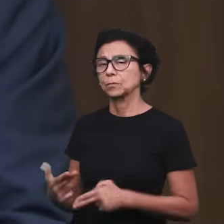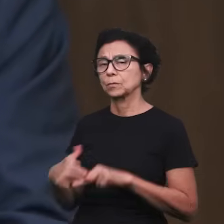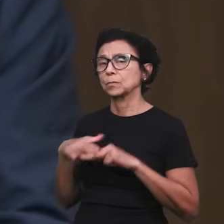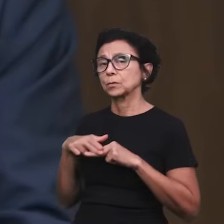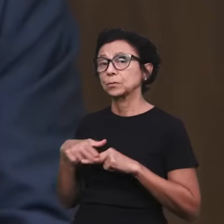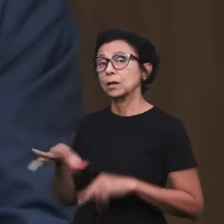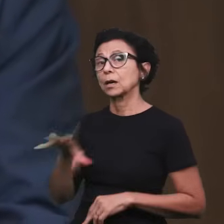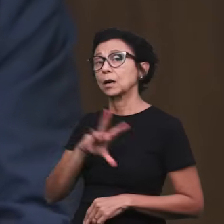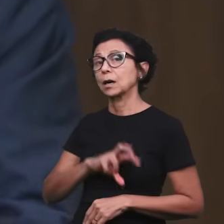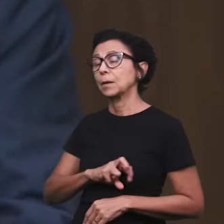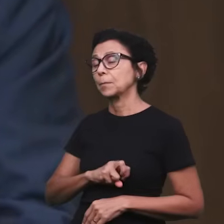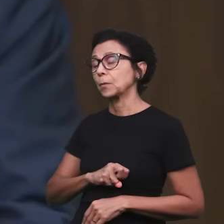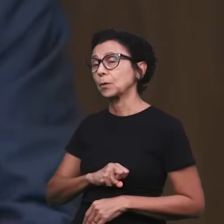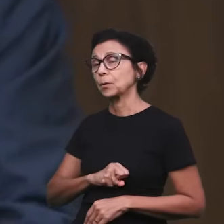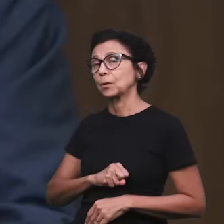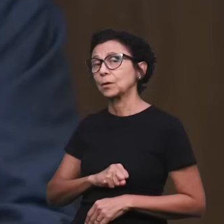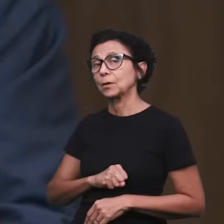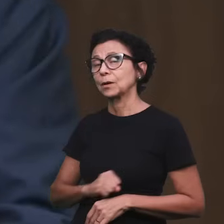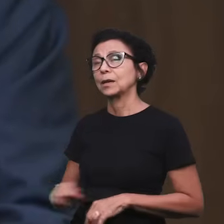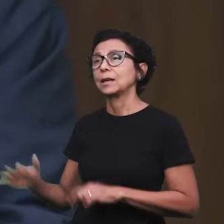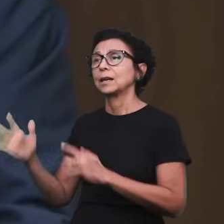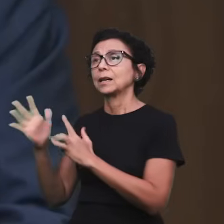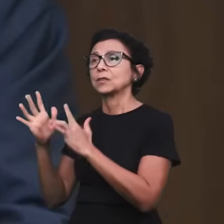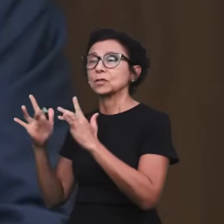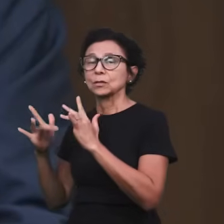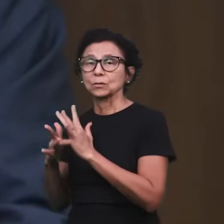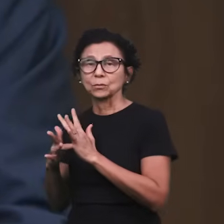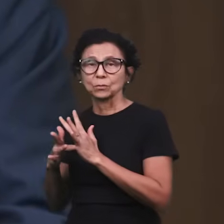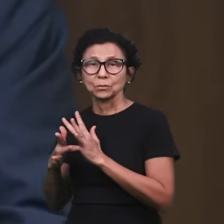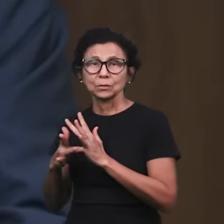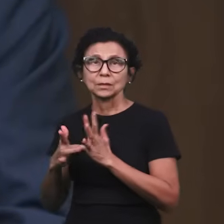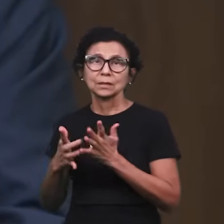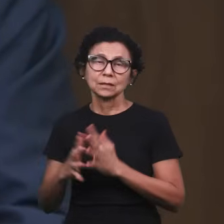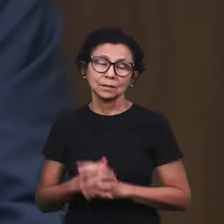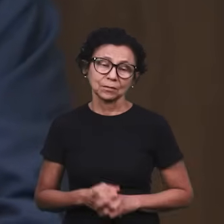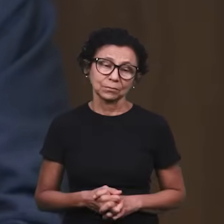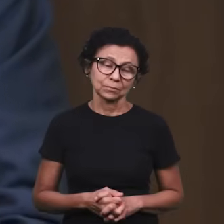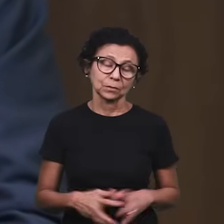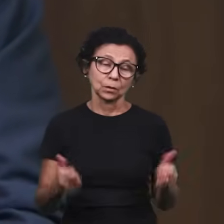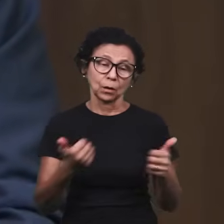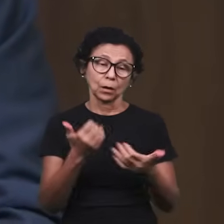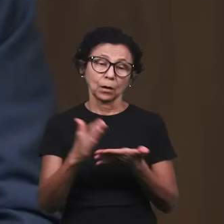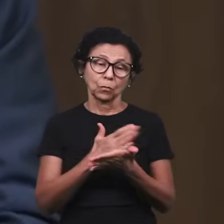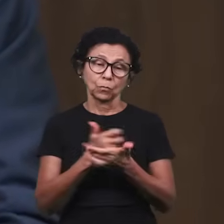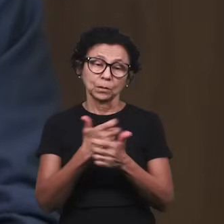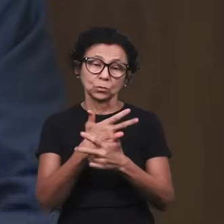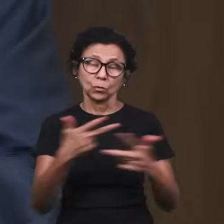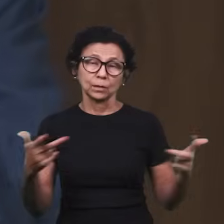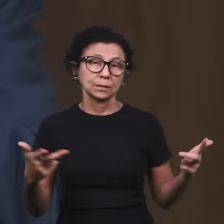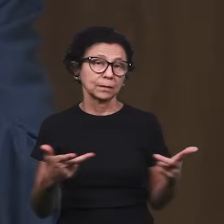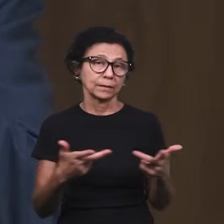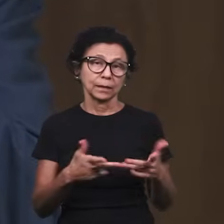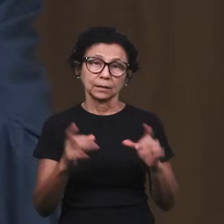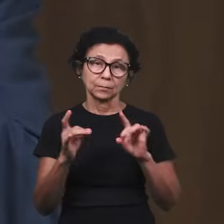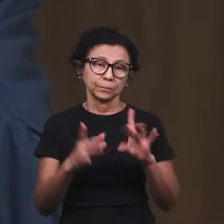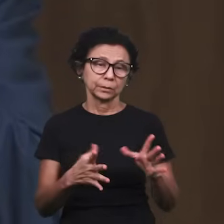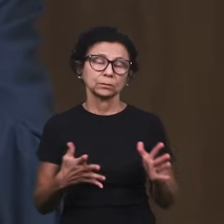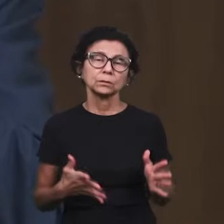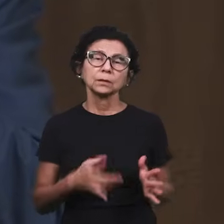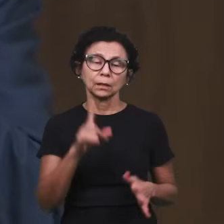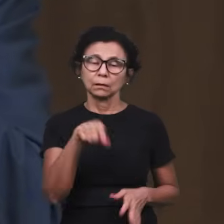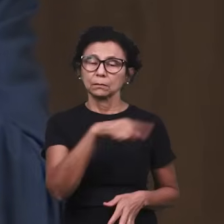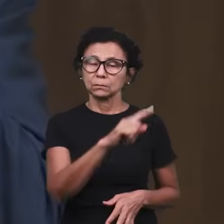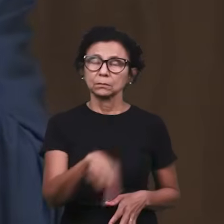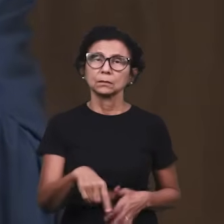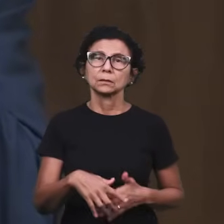renunciou. Ou seja, todo mundo deixa alguma coisa, mas deixa alguma coisa por algo maior. Que é um lar